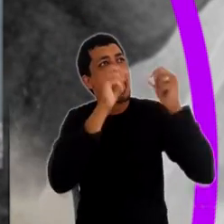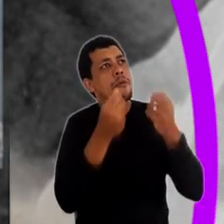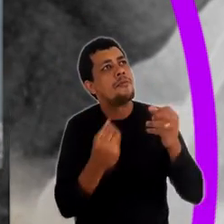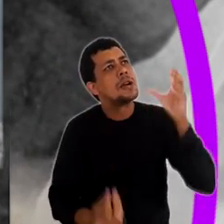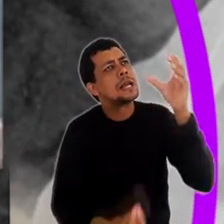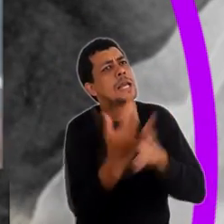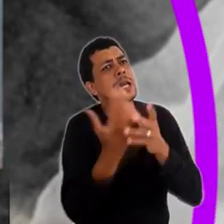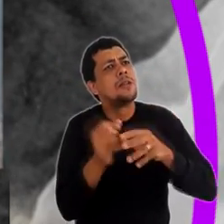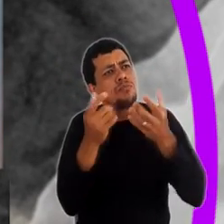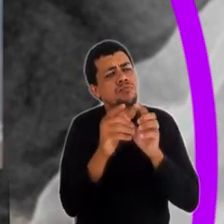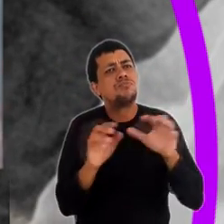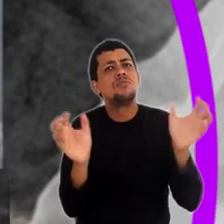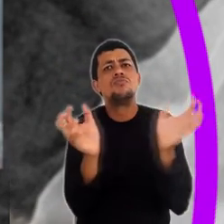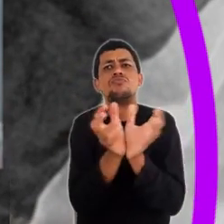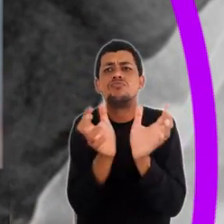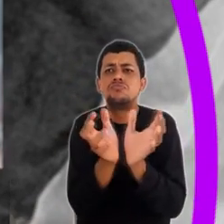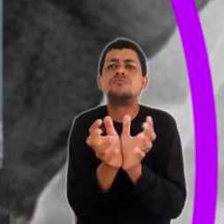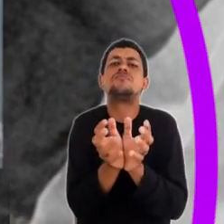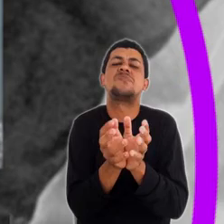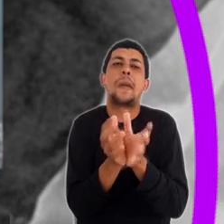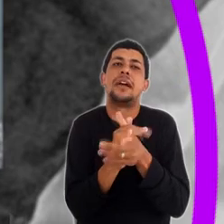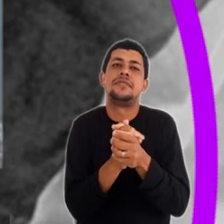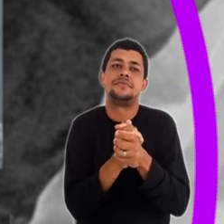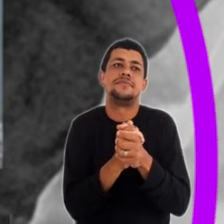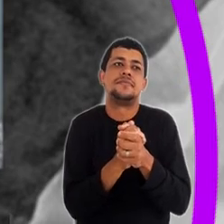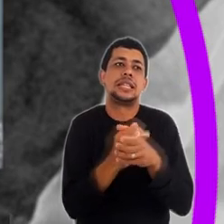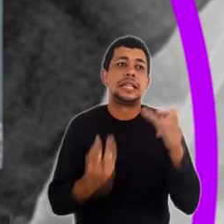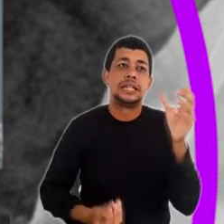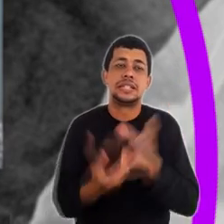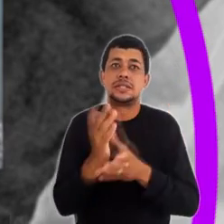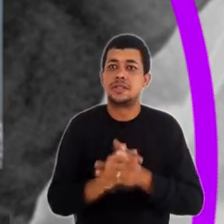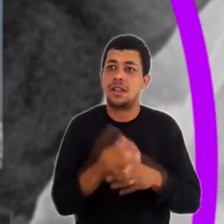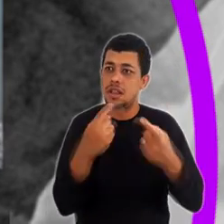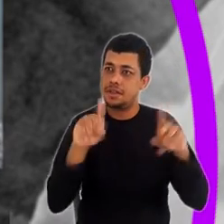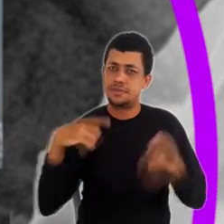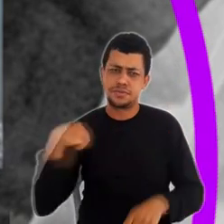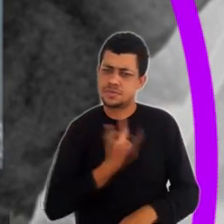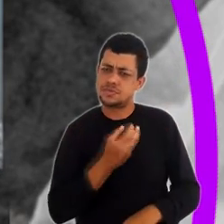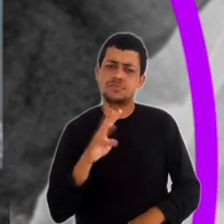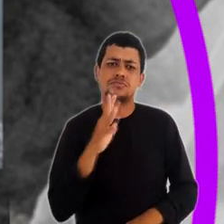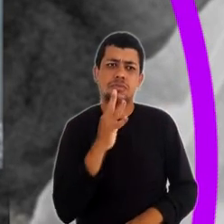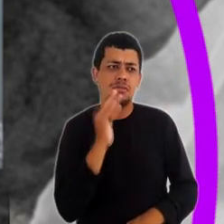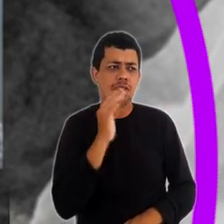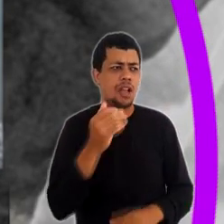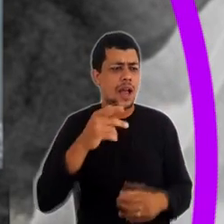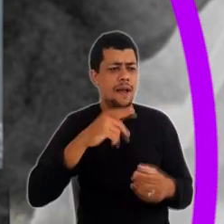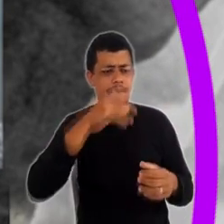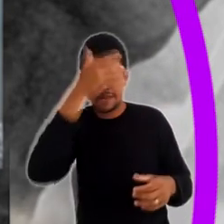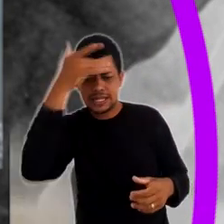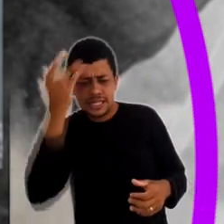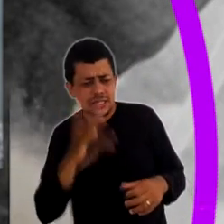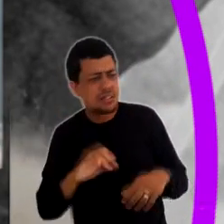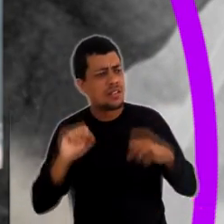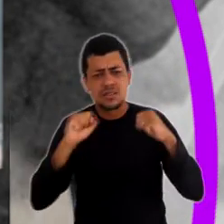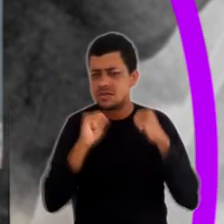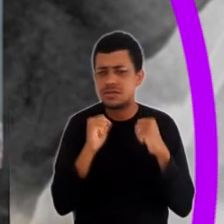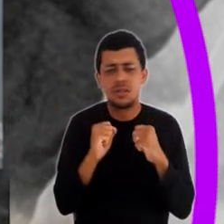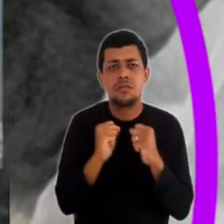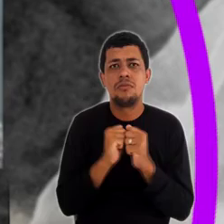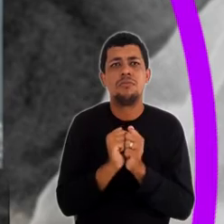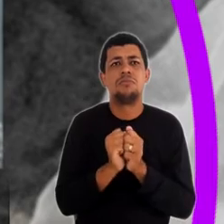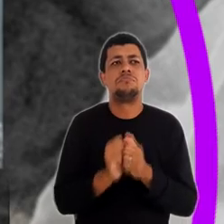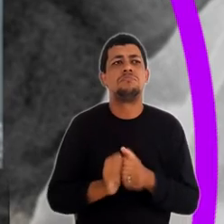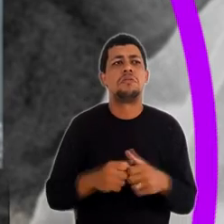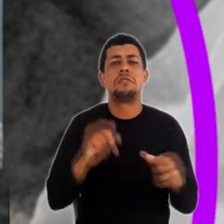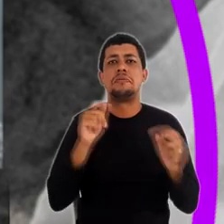e lançar. E aí a gente conheceu o Nekali, tipo, né? A Kisela ficou sabendo dele. E falou dele para mim, falou: cara, tu topa? A